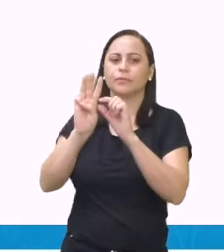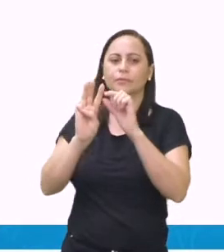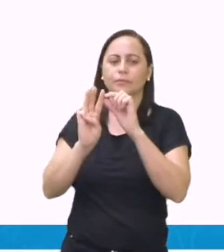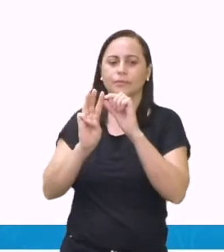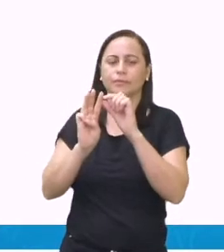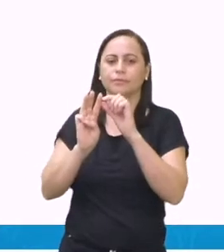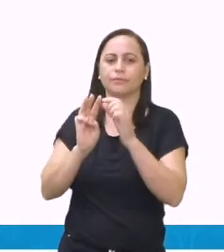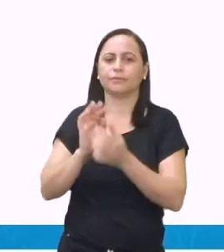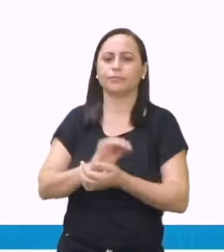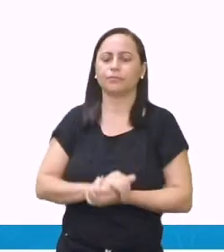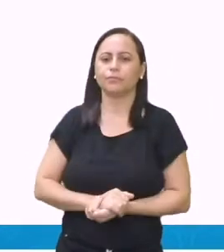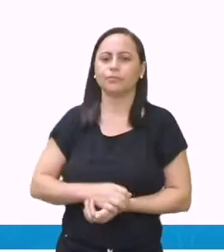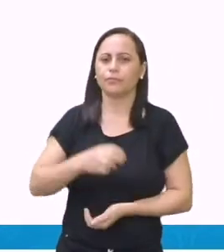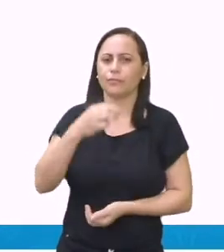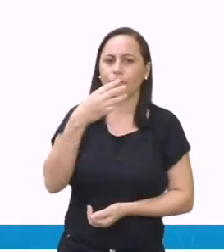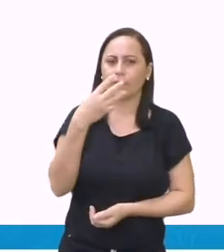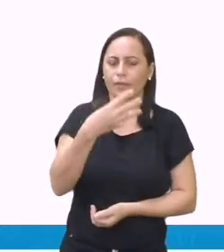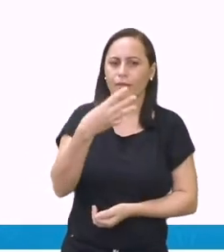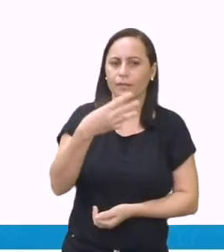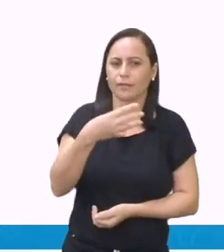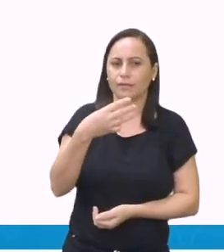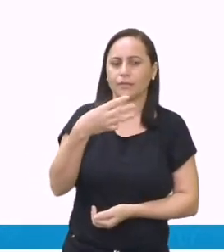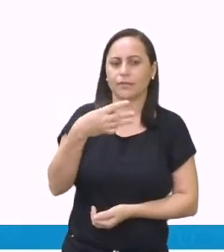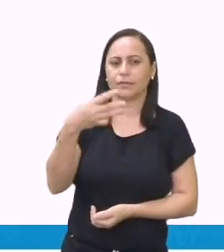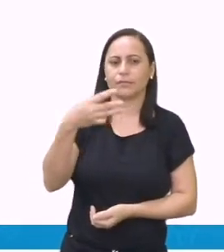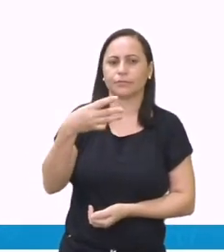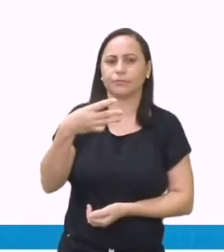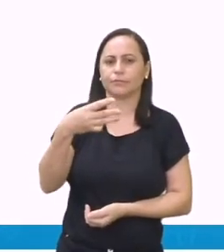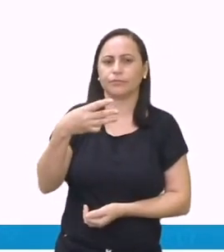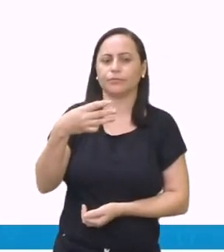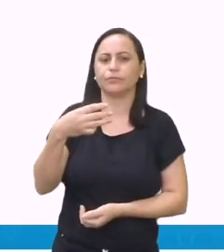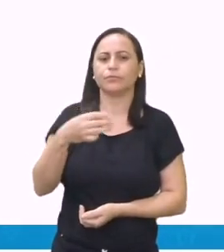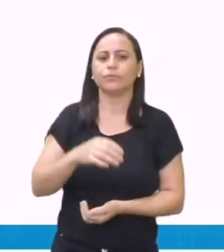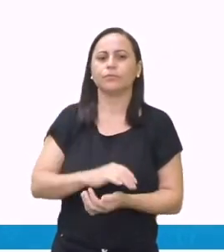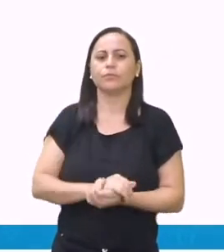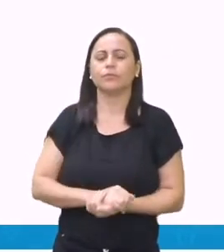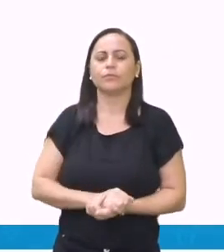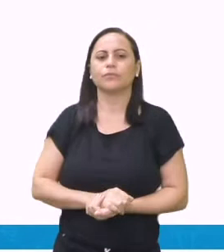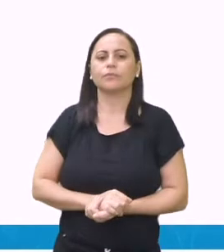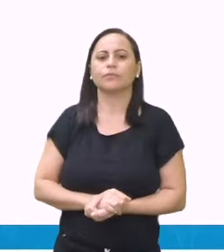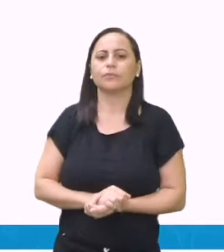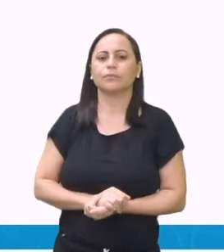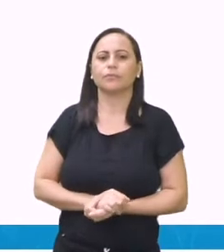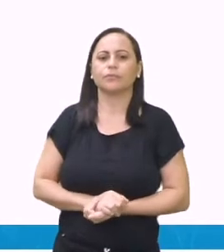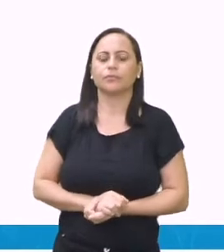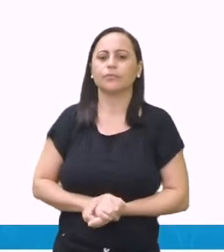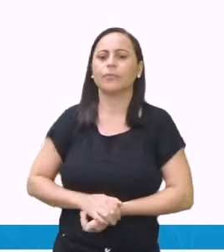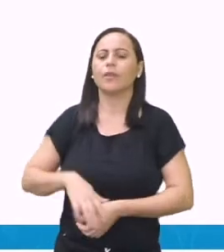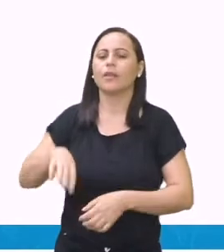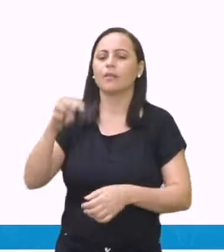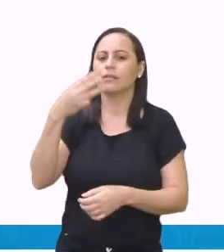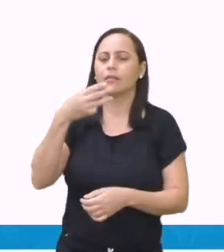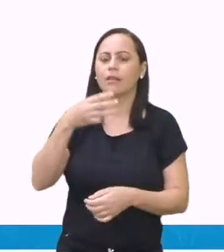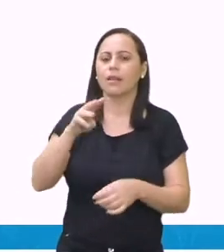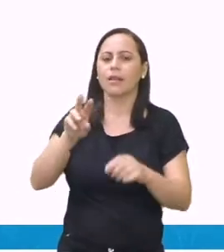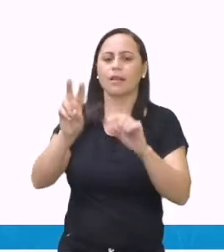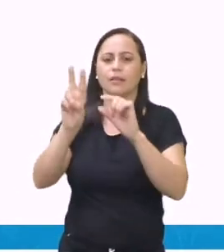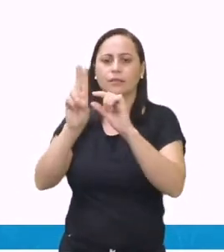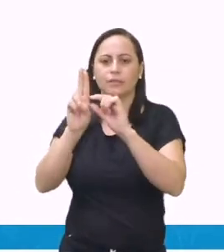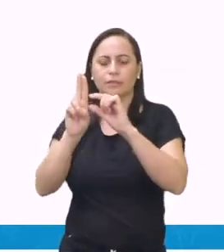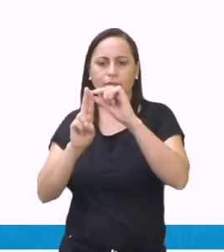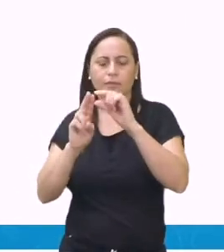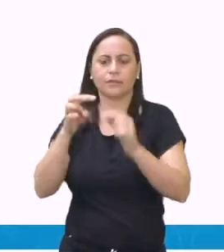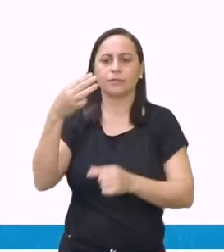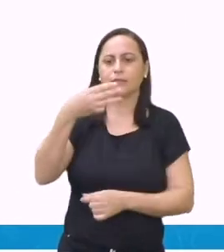330, que vocês já conhecem que são 3 dezenas, e 3 unidades. Então,